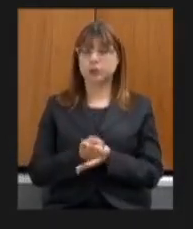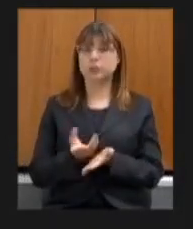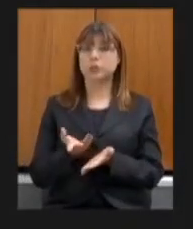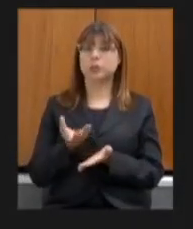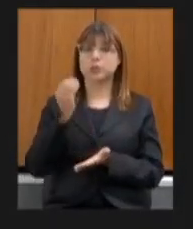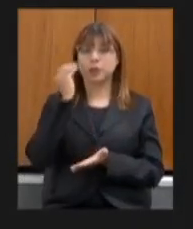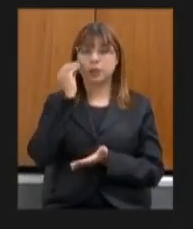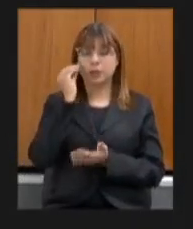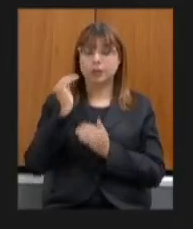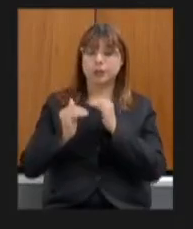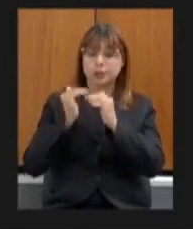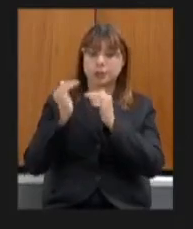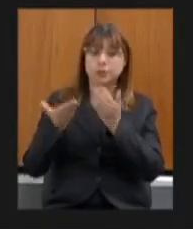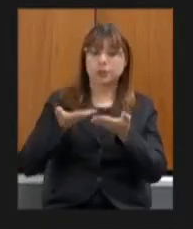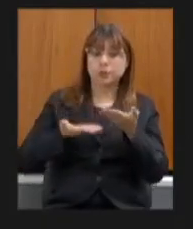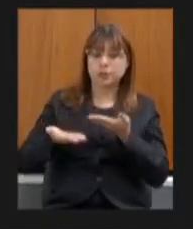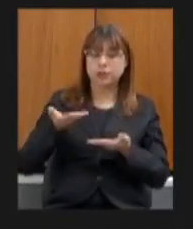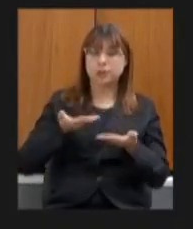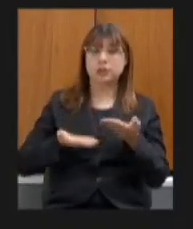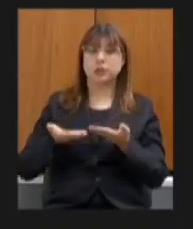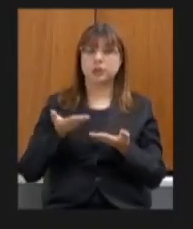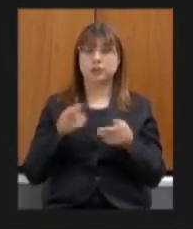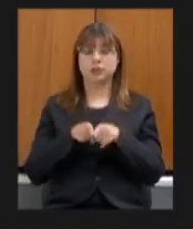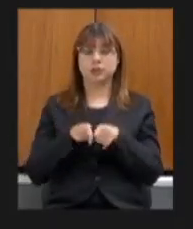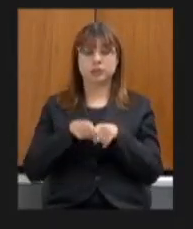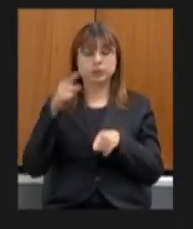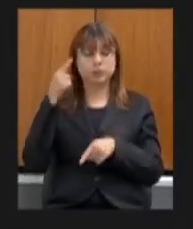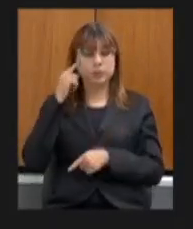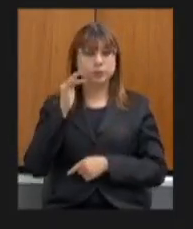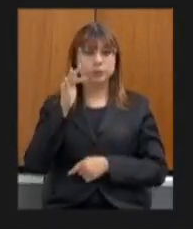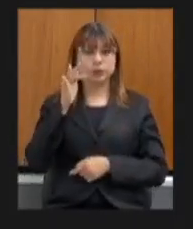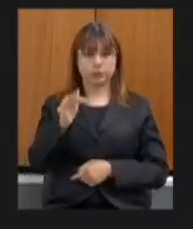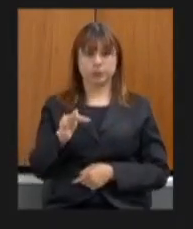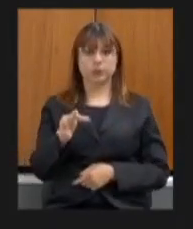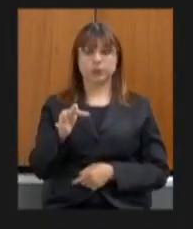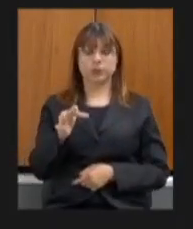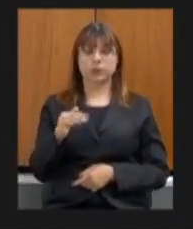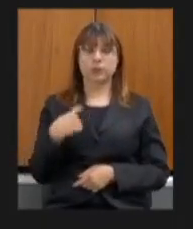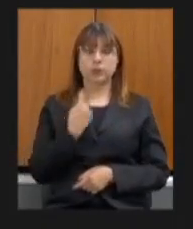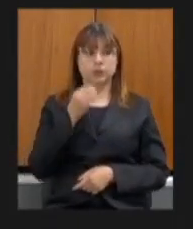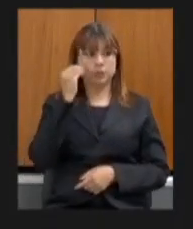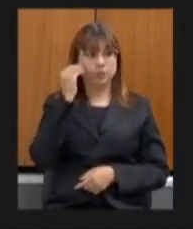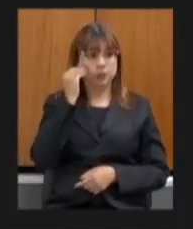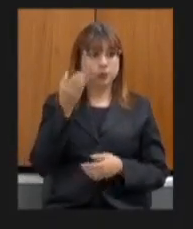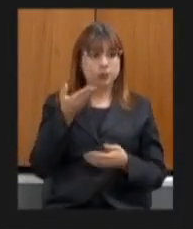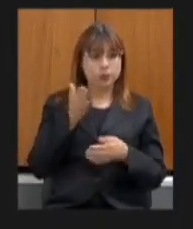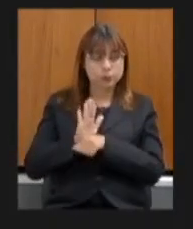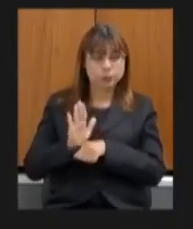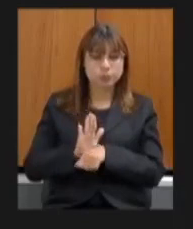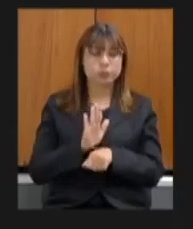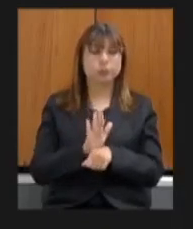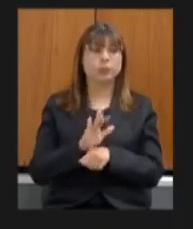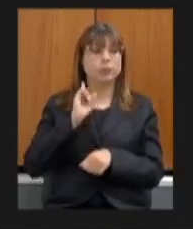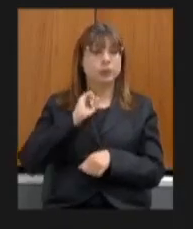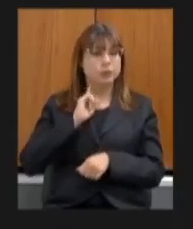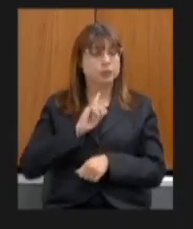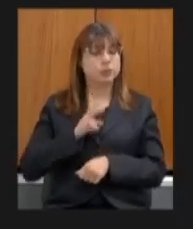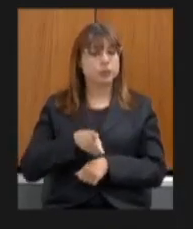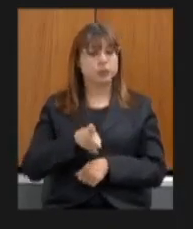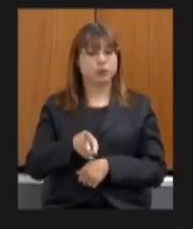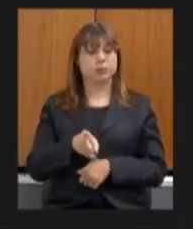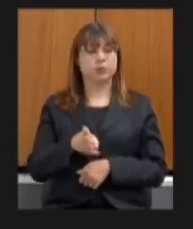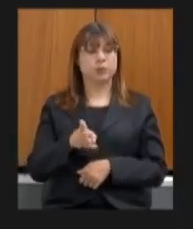propositiva, buscando um diálogo e olhando para frente como a gente tem tentado contribuir para que Minas seja cada vez